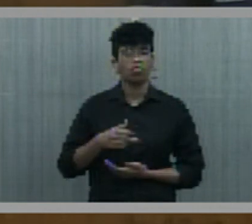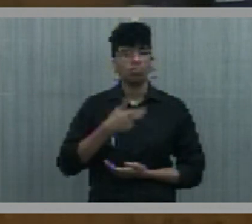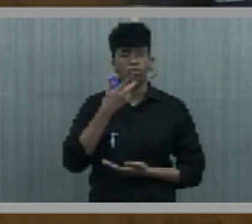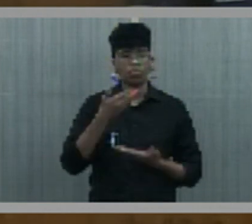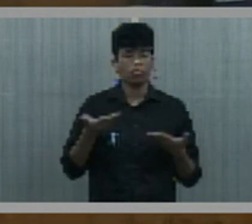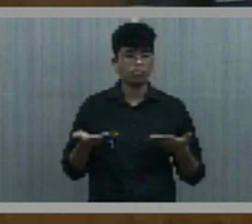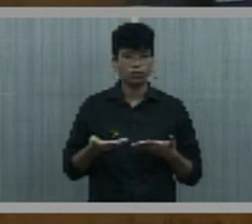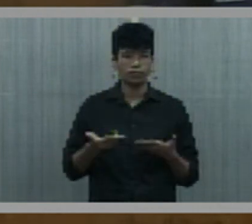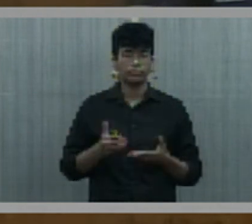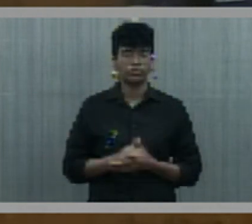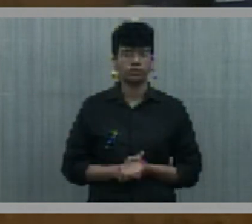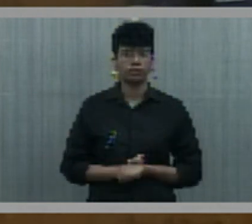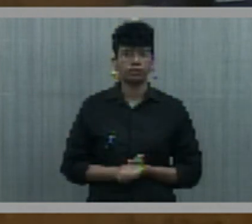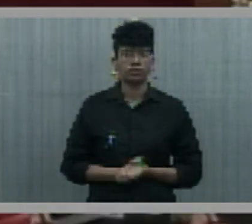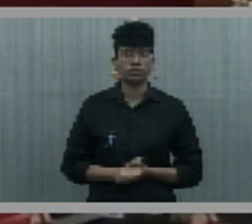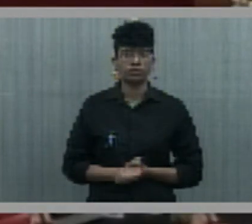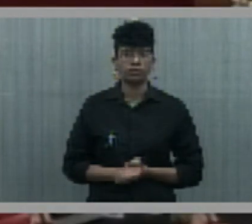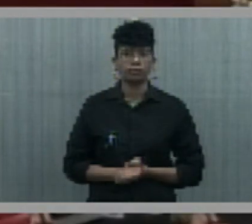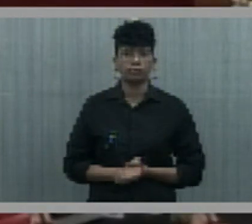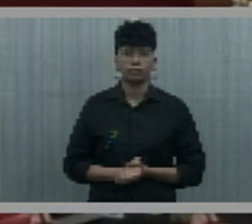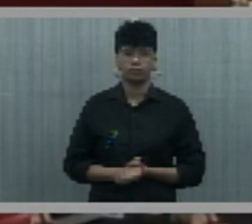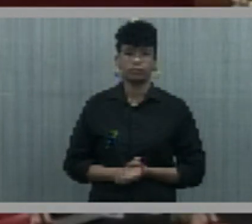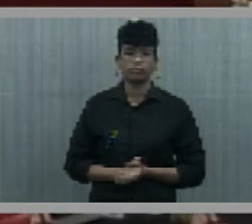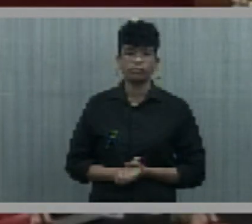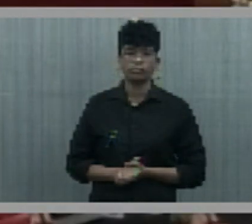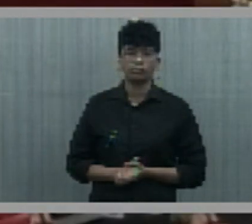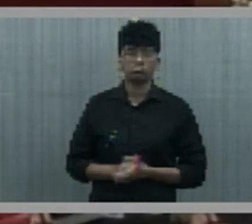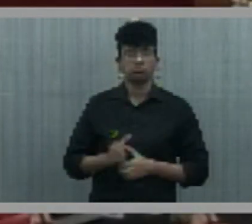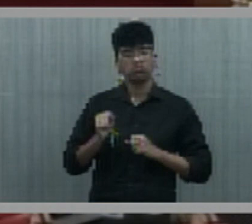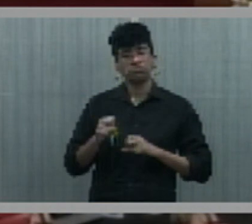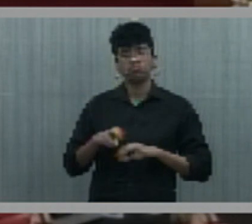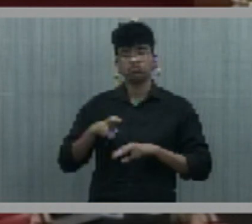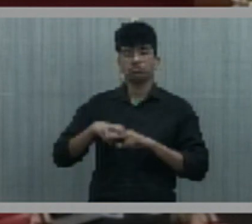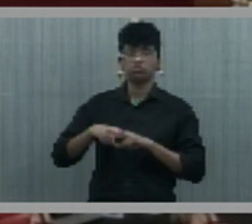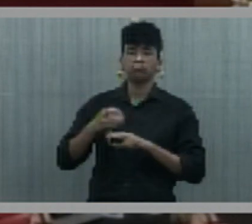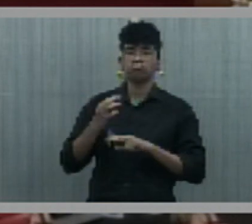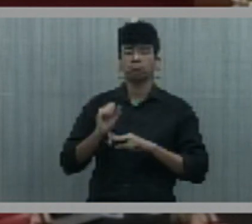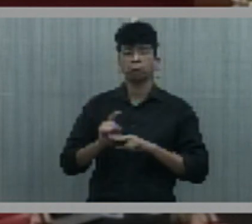palavra. O senhor pode fazer aqui e pode ir na tribuna.